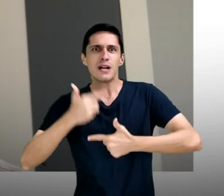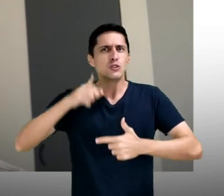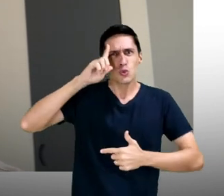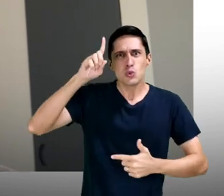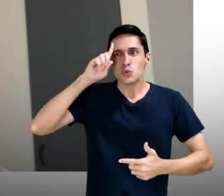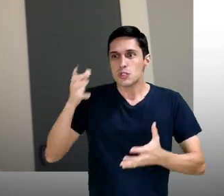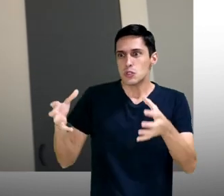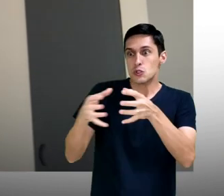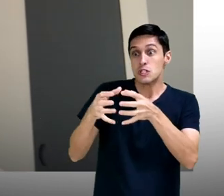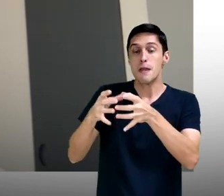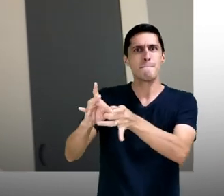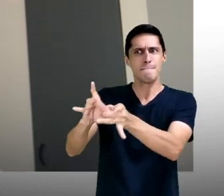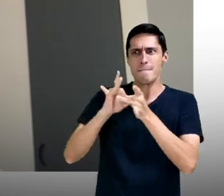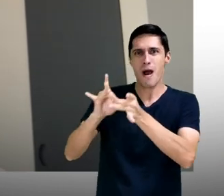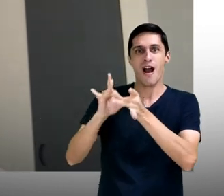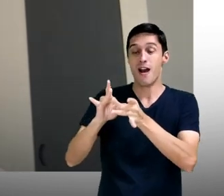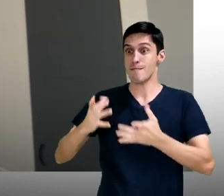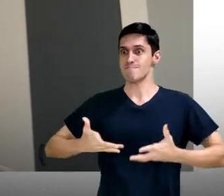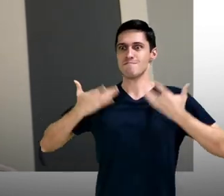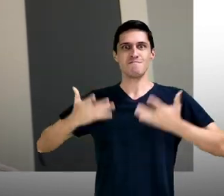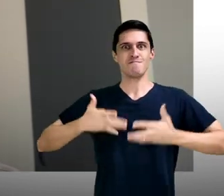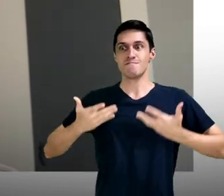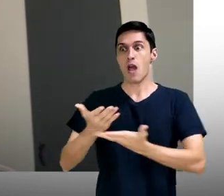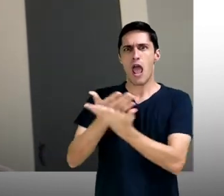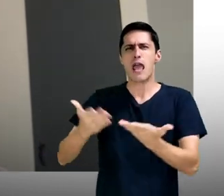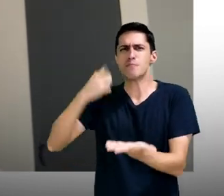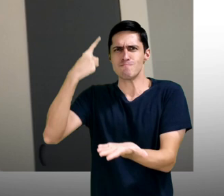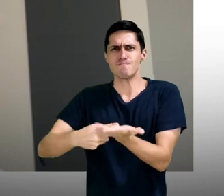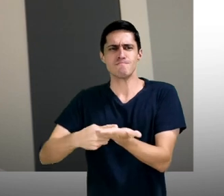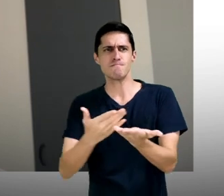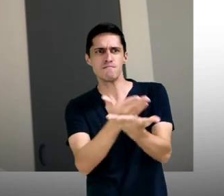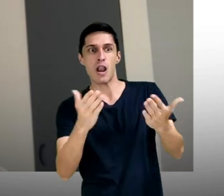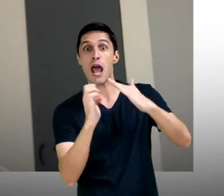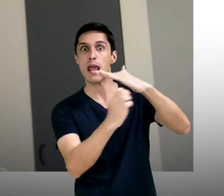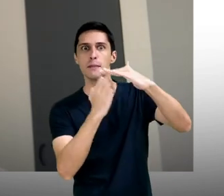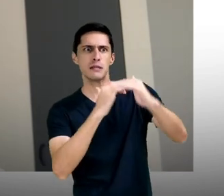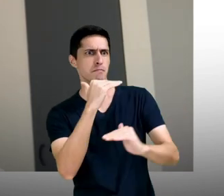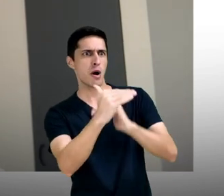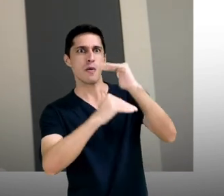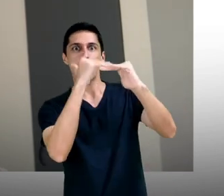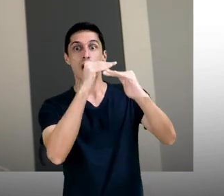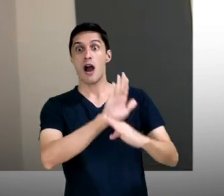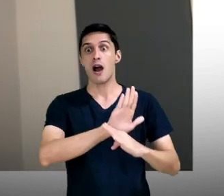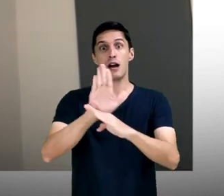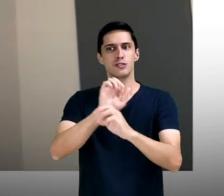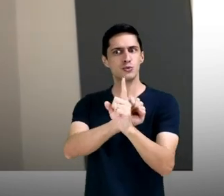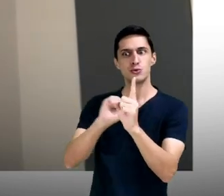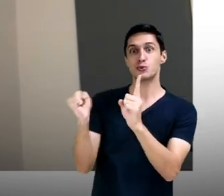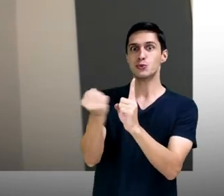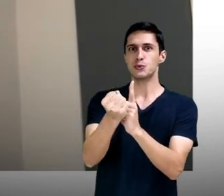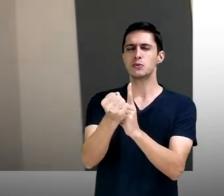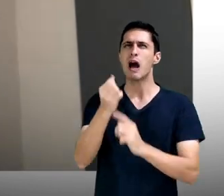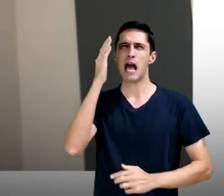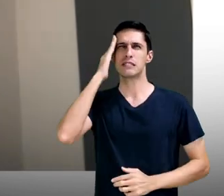engajado com time entusiasmado com time com propósito de construir uma empresa melhor com legal a ansiedade e